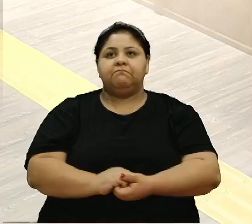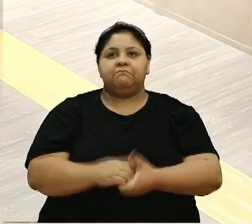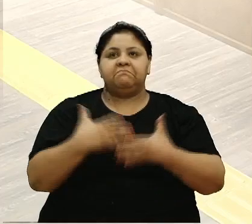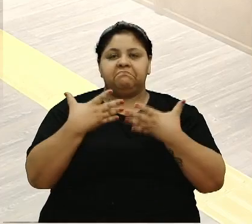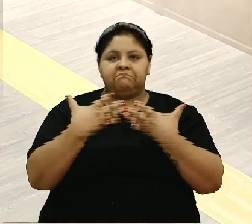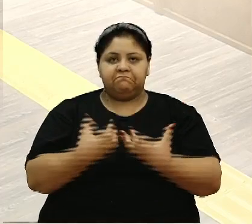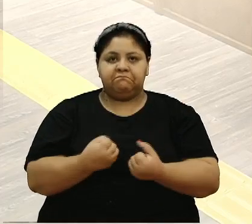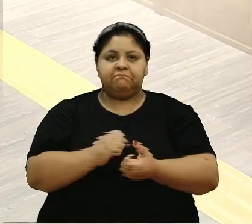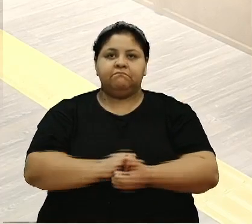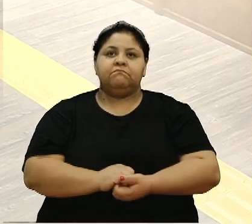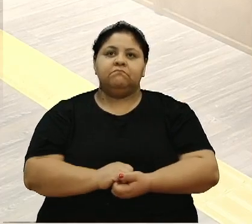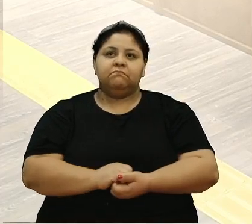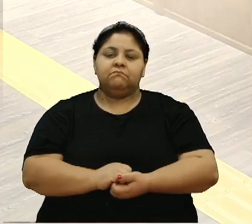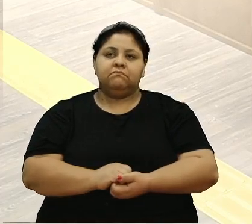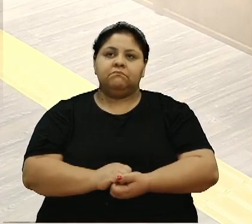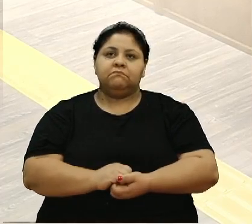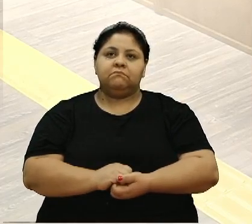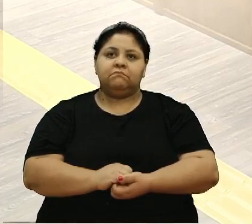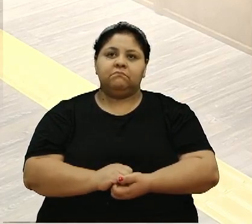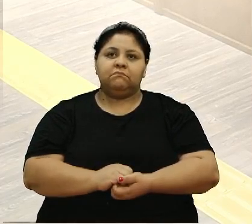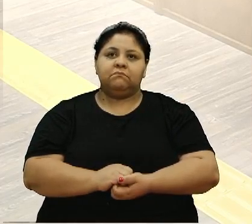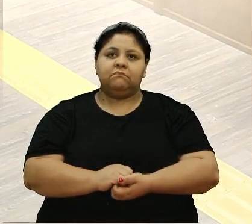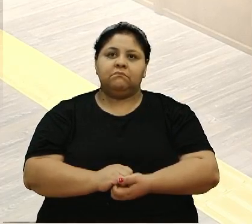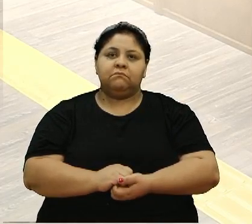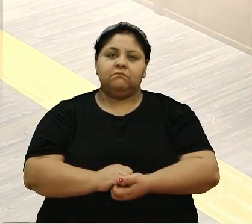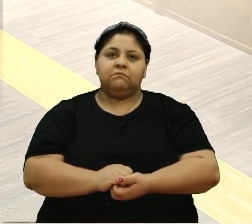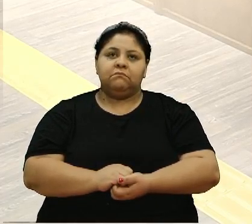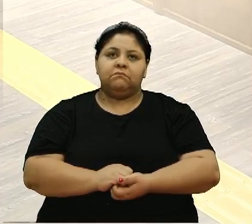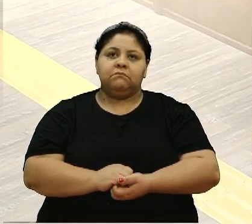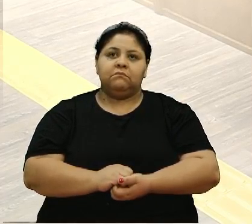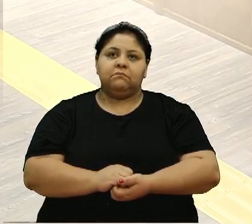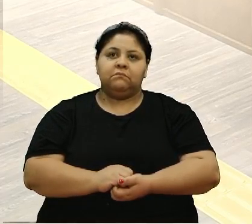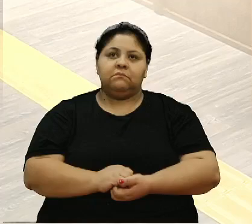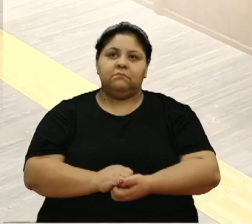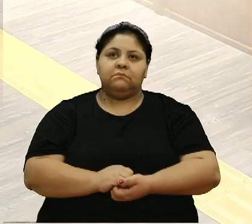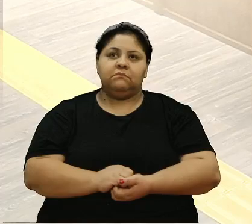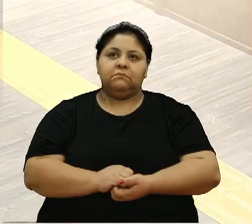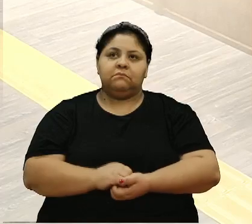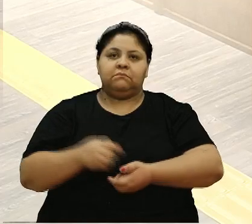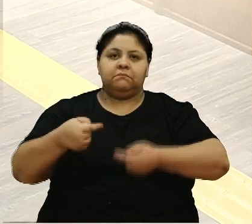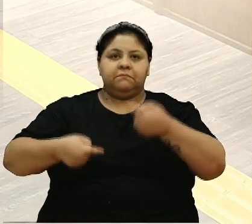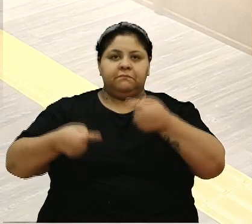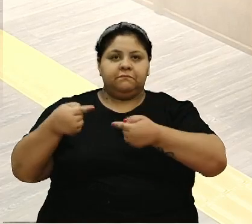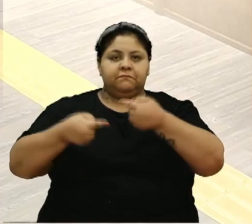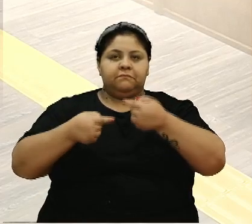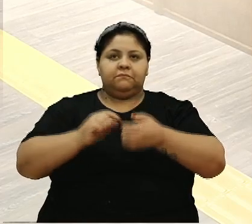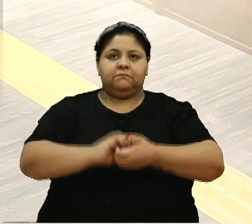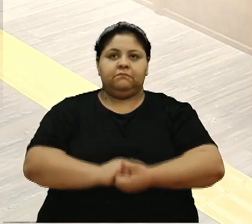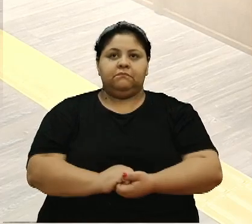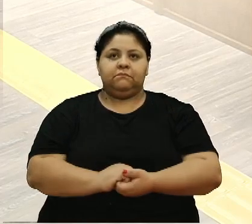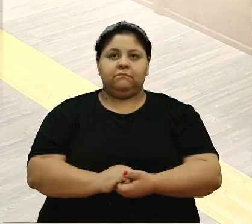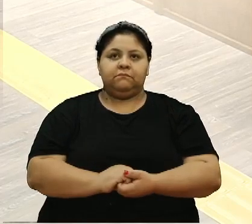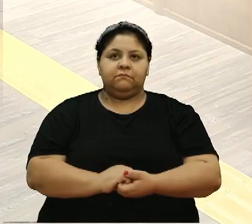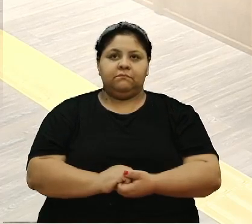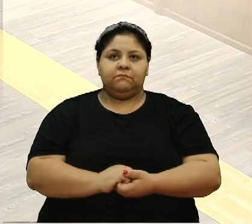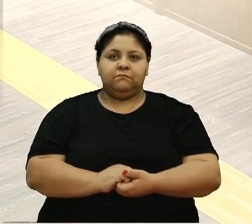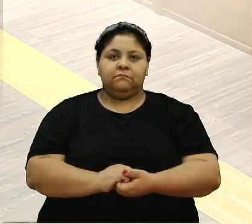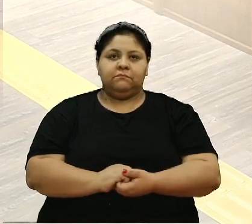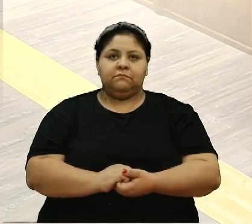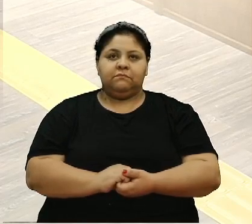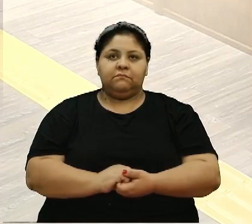a dispensa, senhora vereadora. Em discussão.